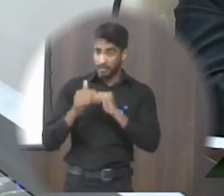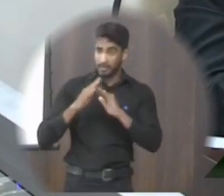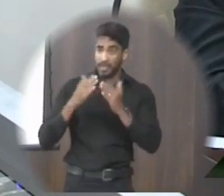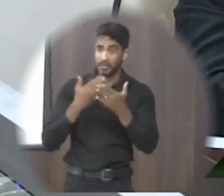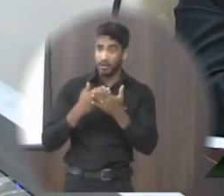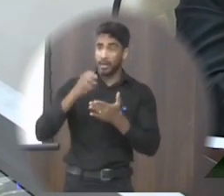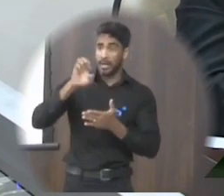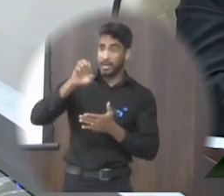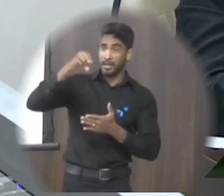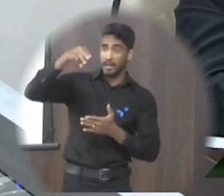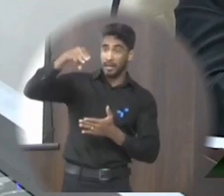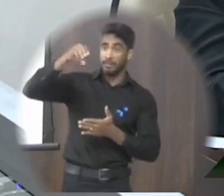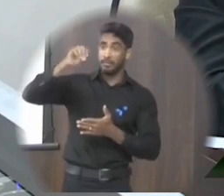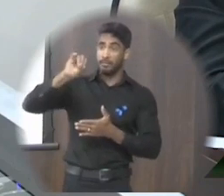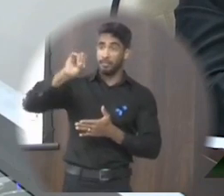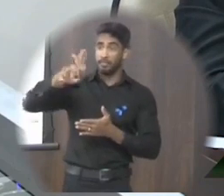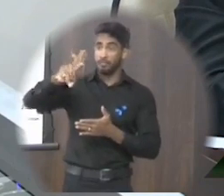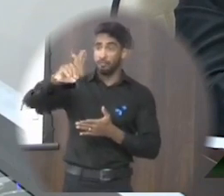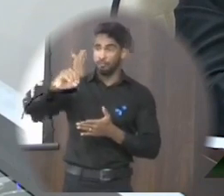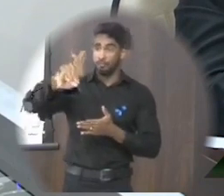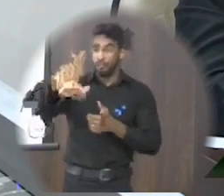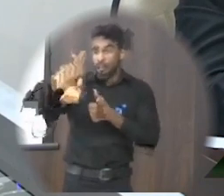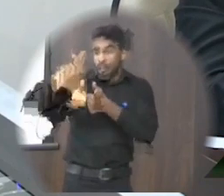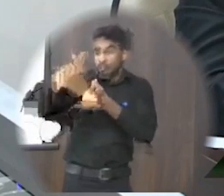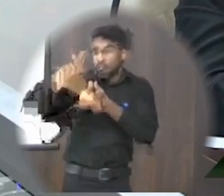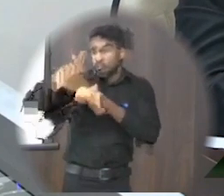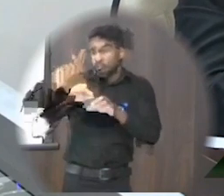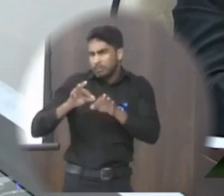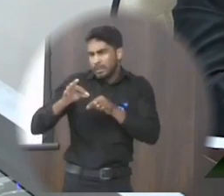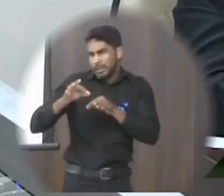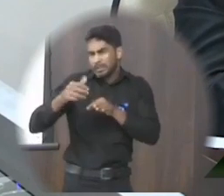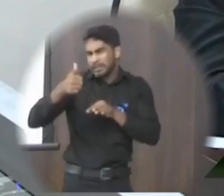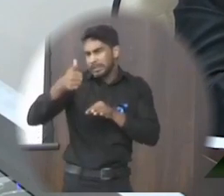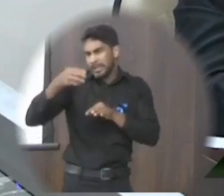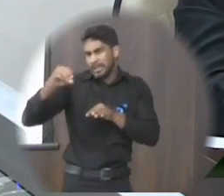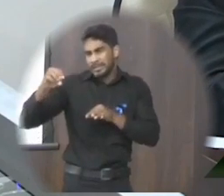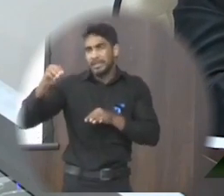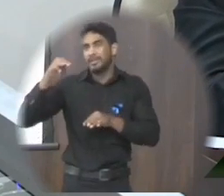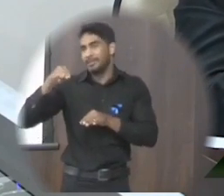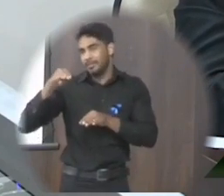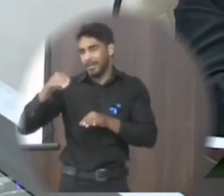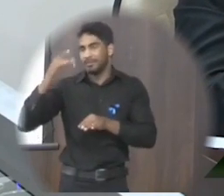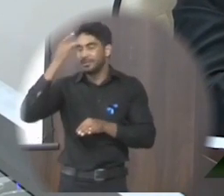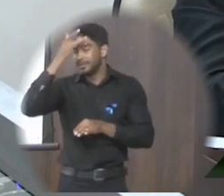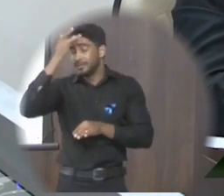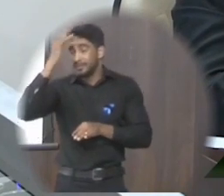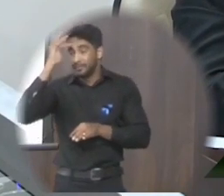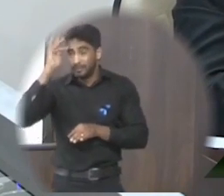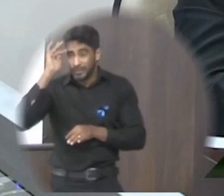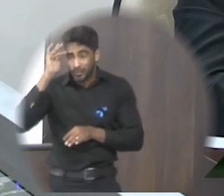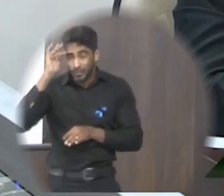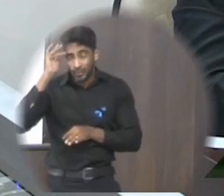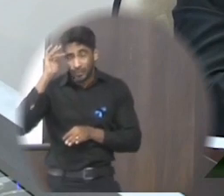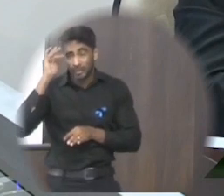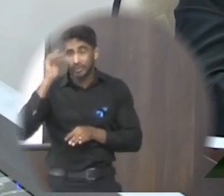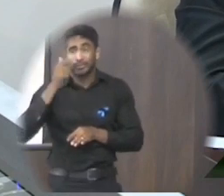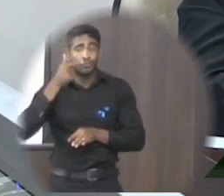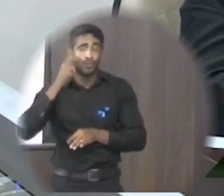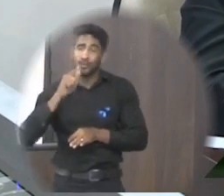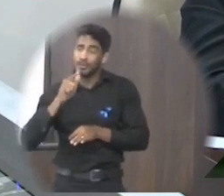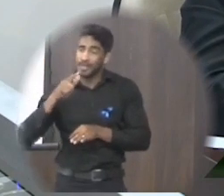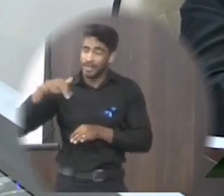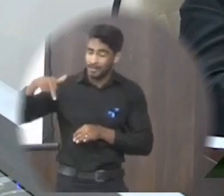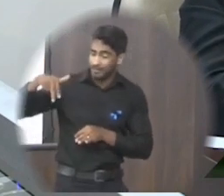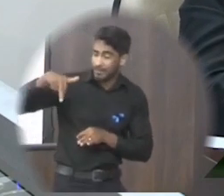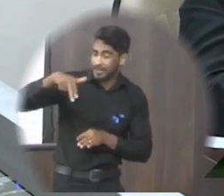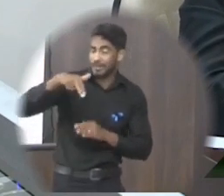Emídio, é um pedacinho curto ali, cerca de menos de 100 metros. Período chuvoso também, pessoas sem poder ter condições de entrar para